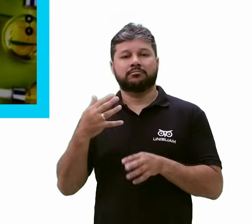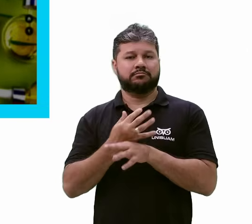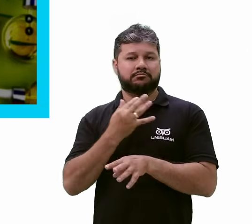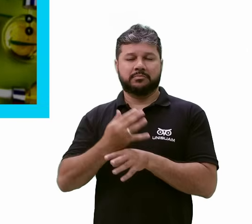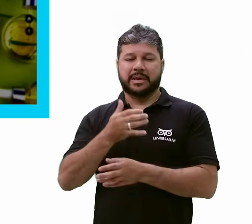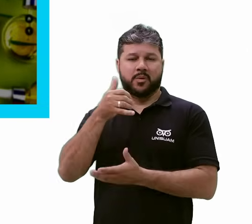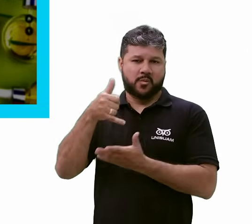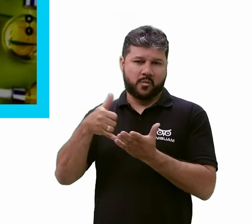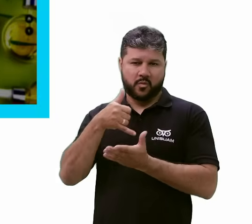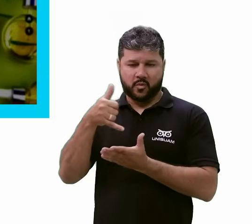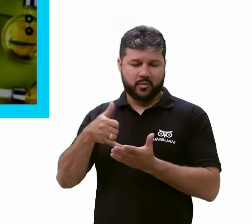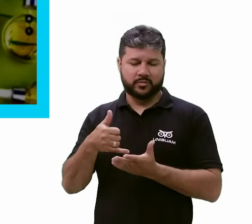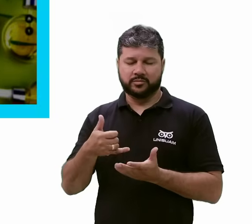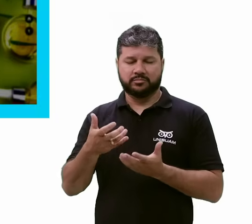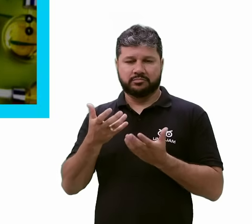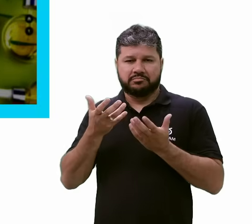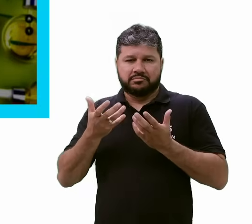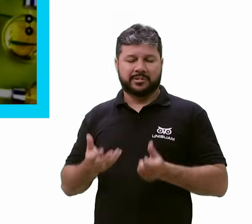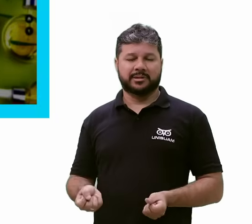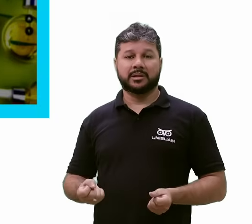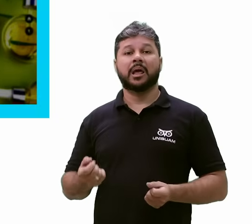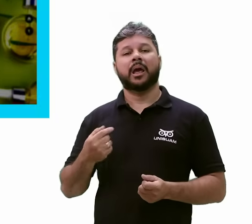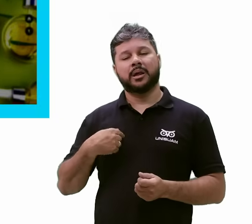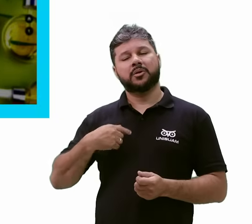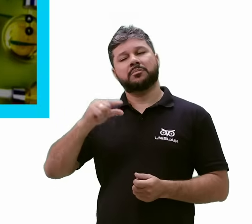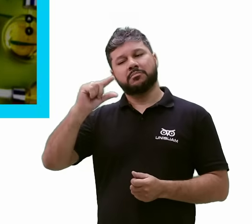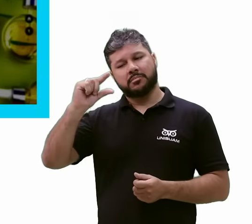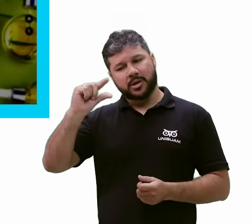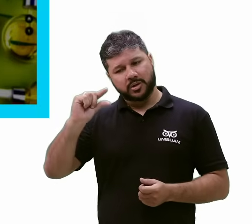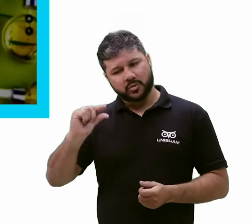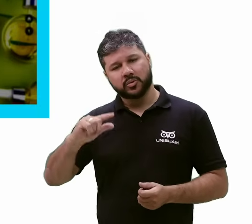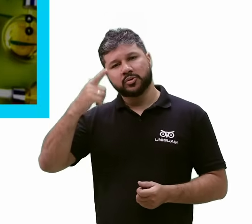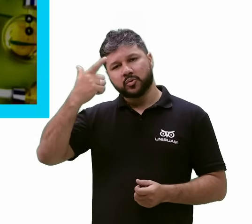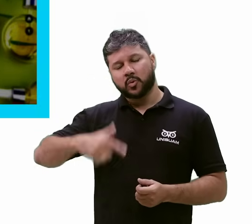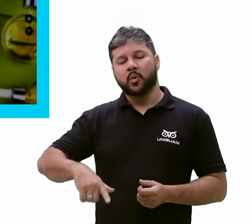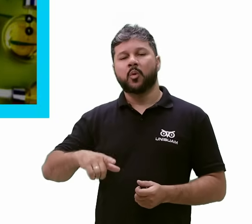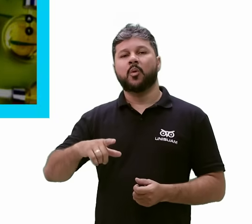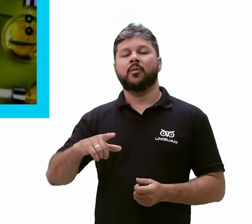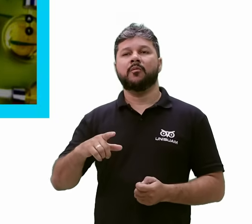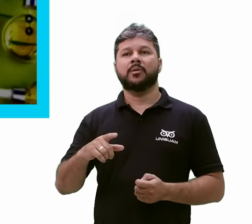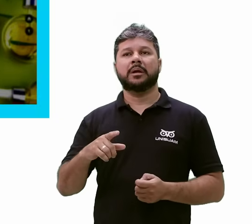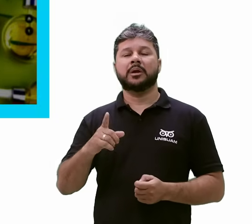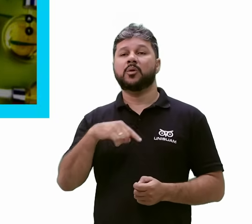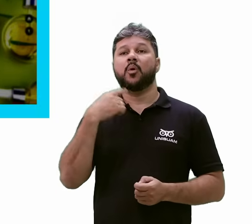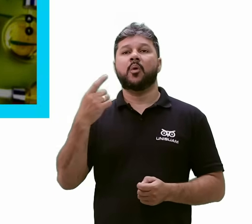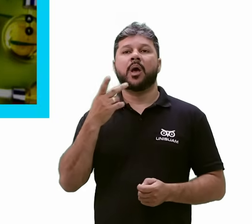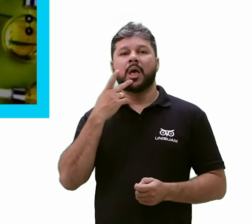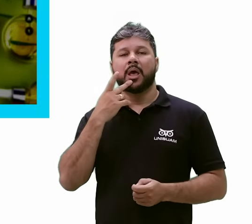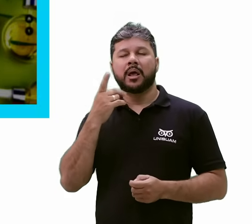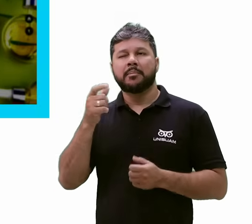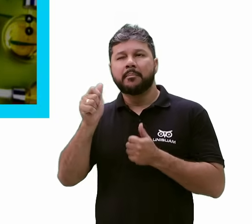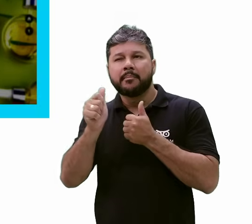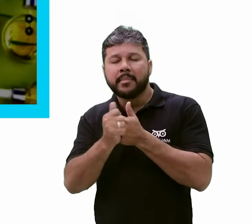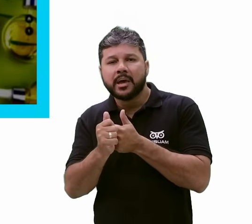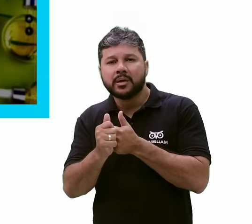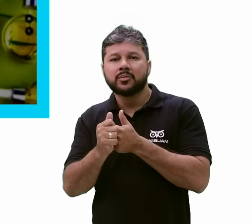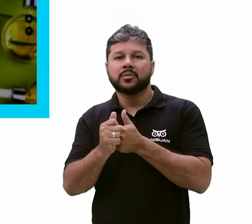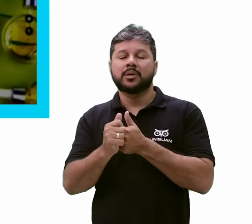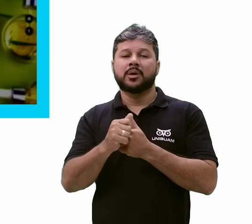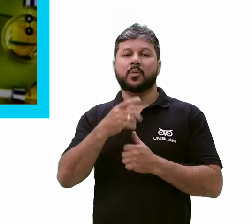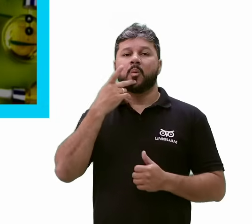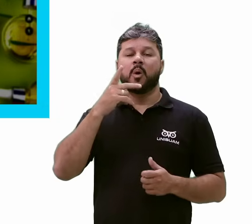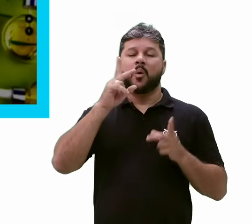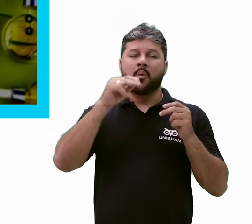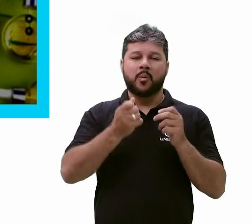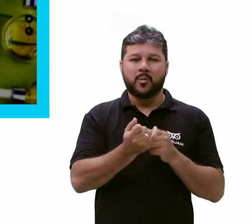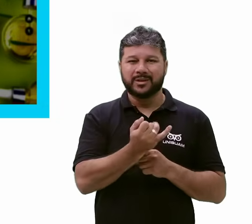estavam mais suportando o óleo, tá? Então a gente teve que baixar de novo essa dose. A gente não chegou ali nem